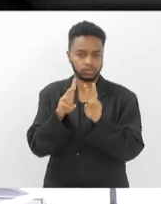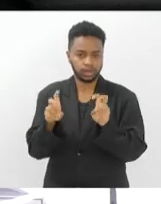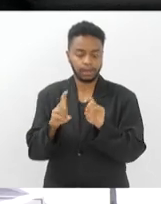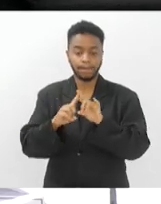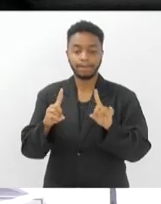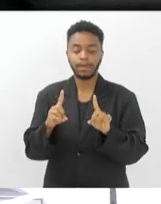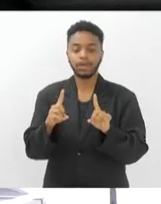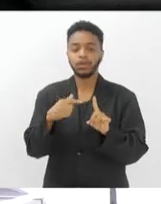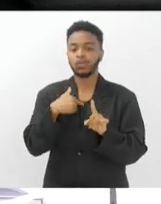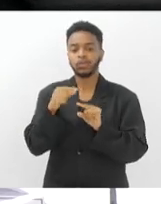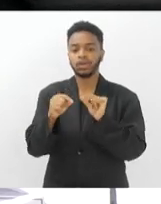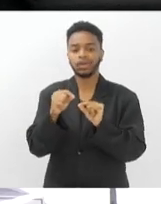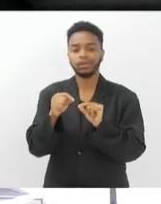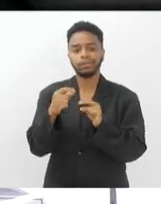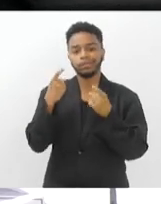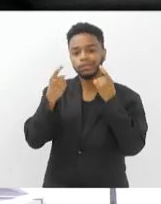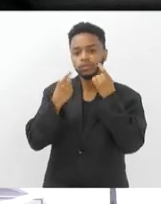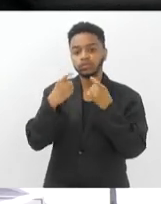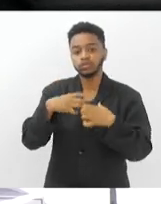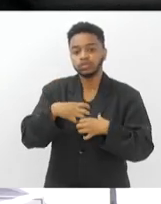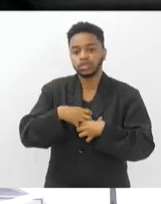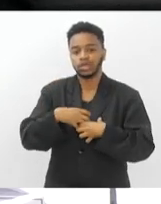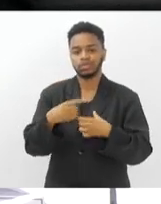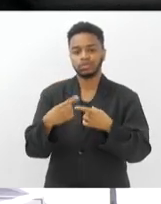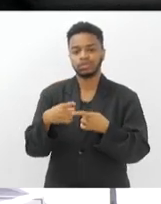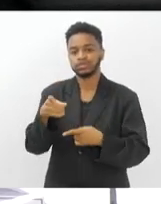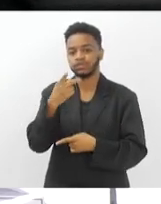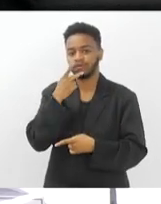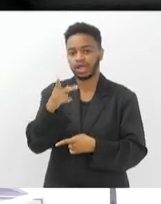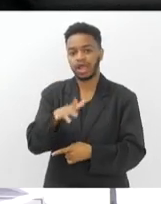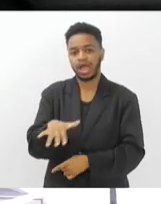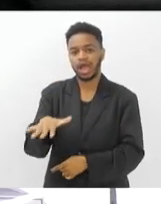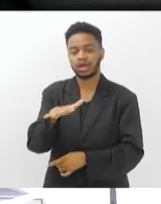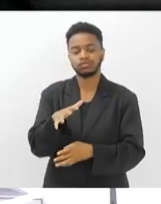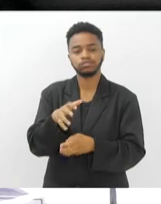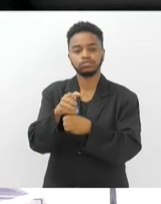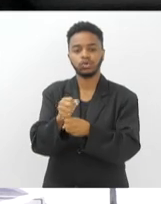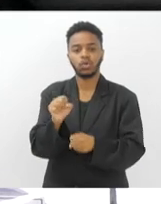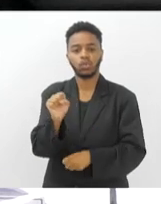de forma. O senhor fala um perímetro total de